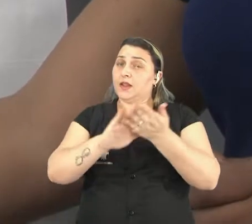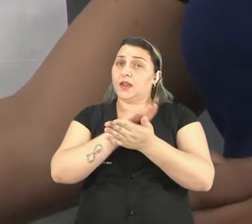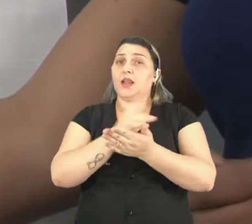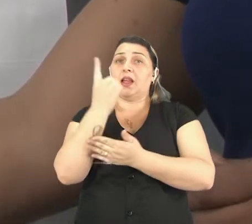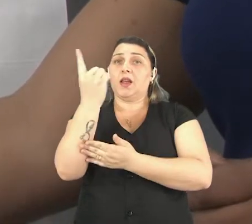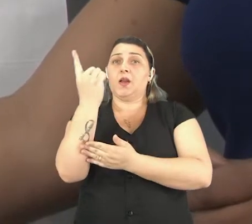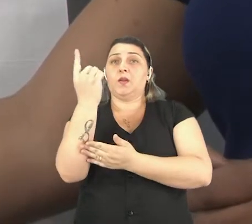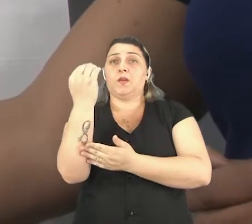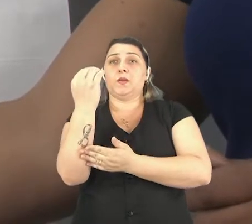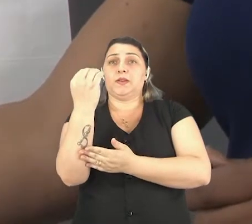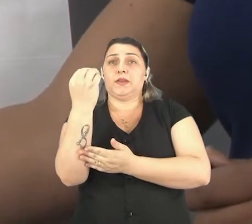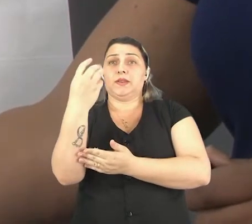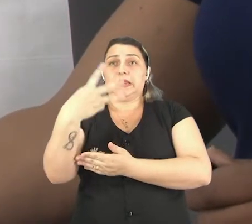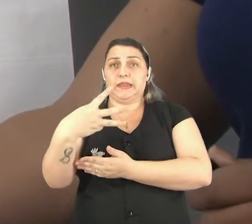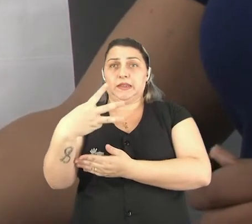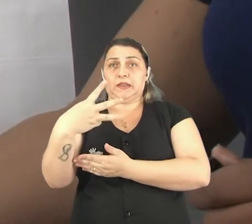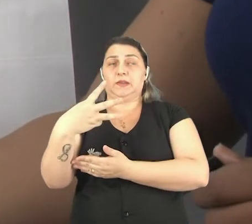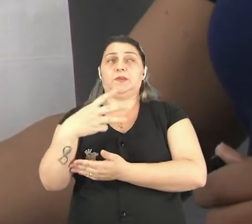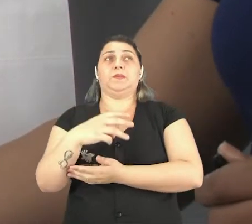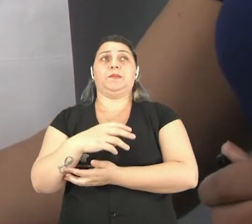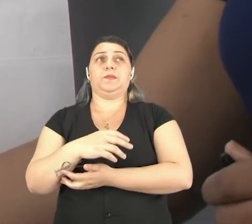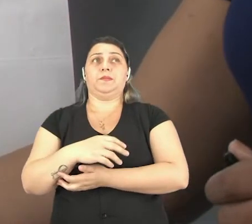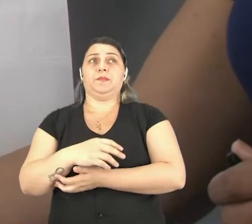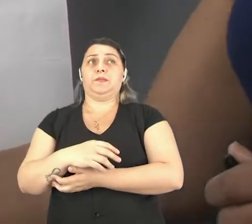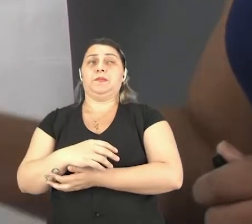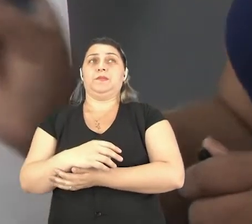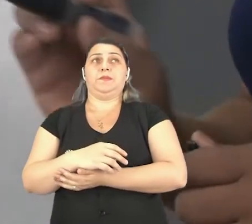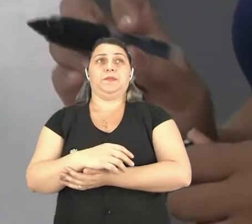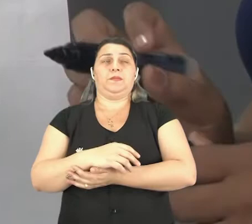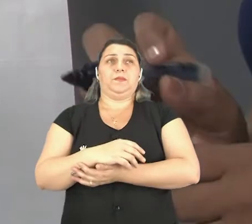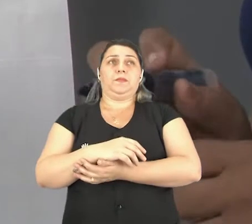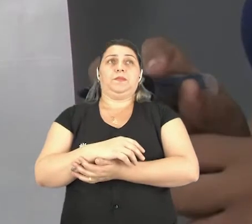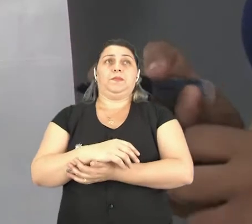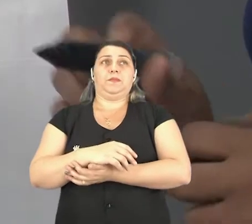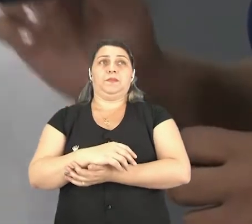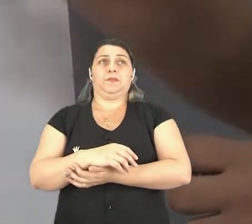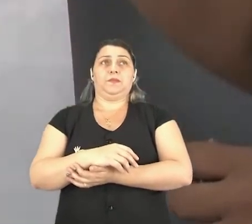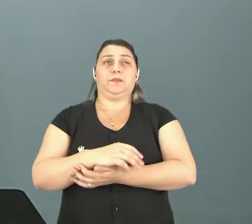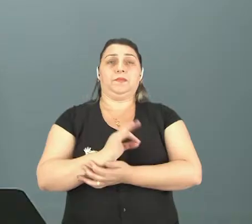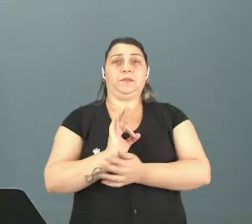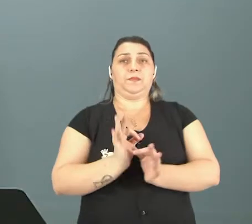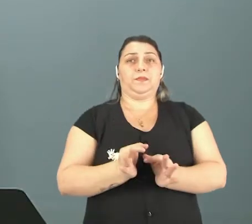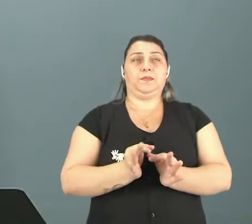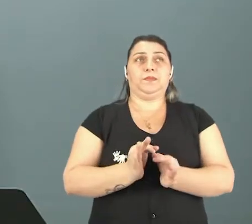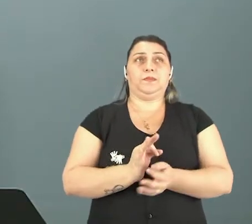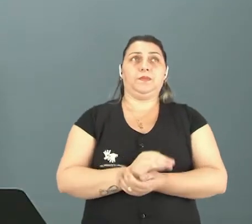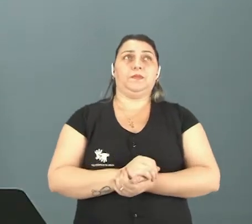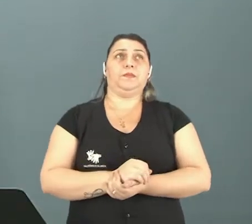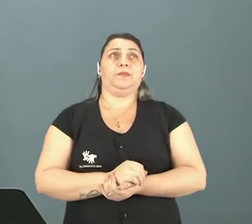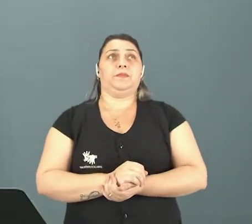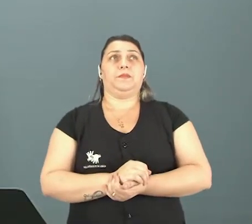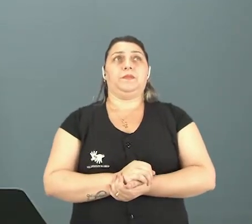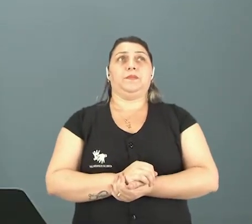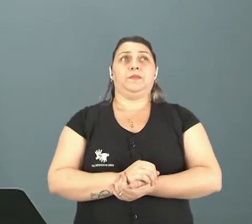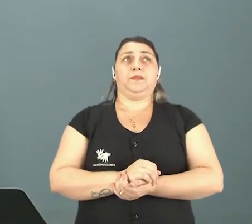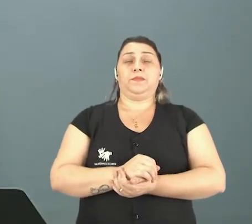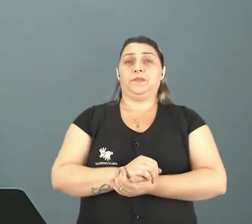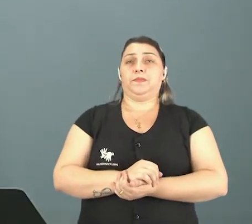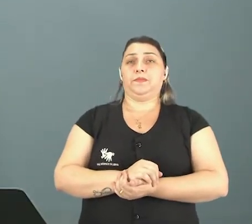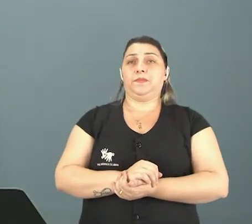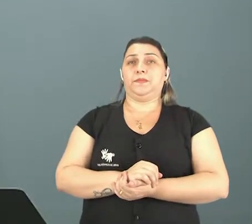1/3. Novamente aqui. 1/3, certo? Aqui não